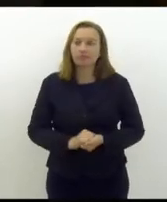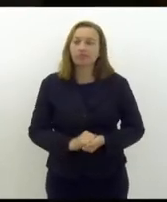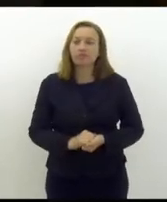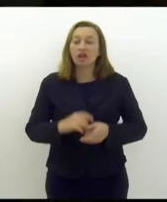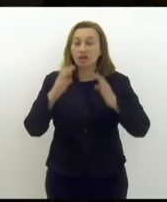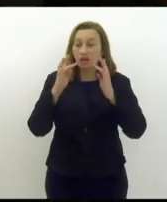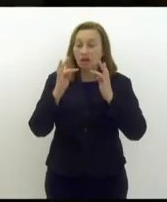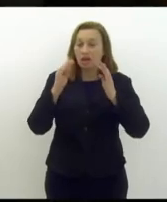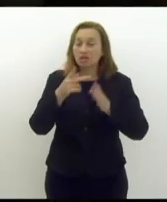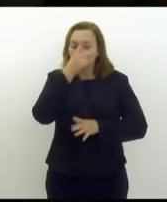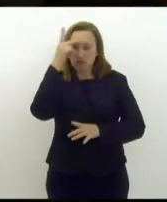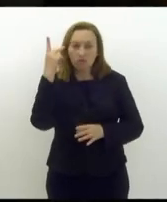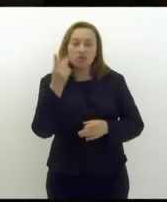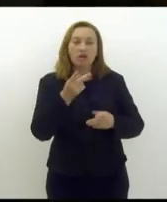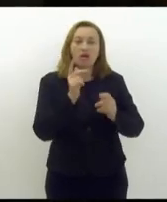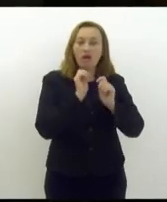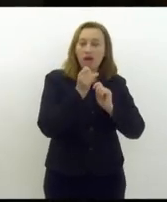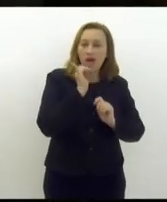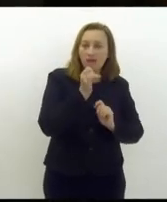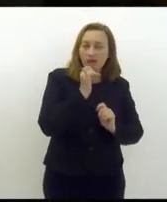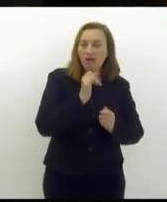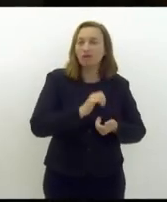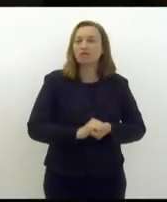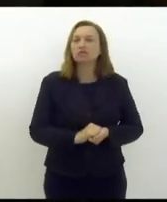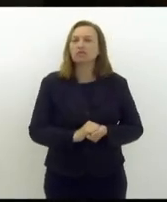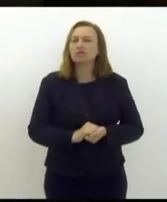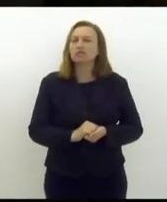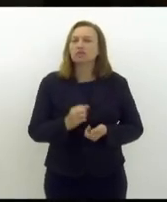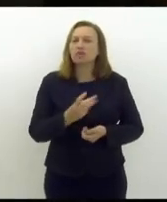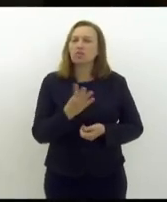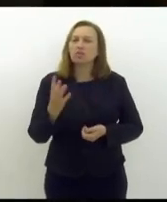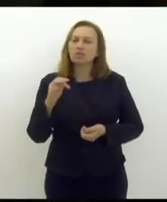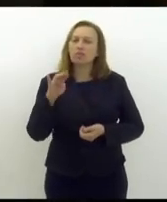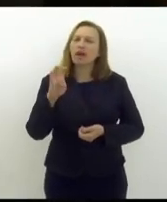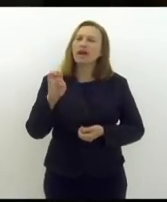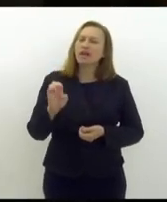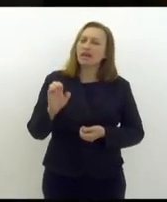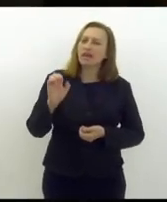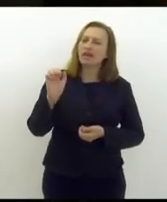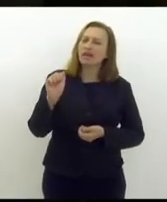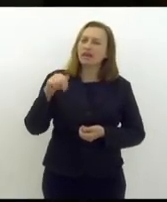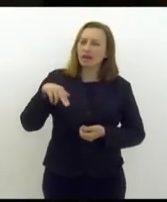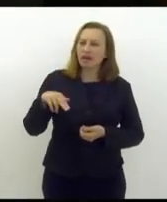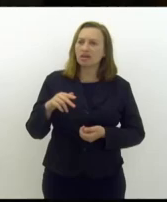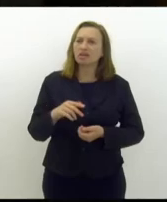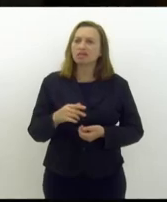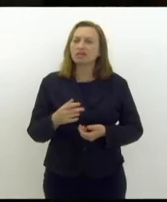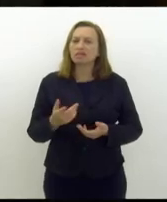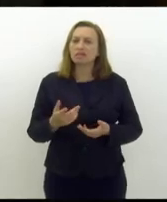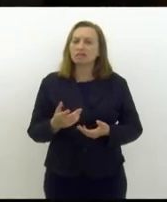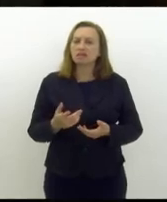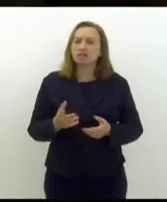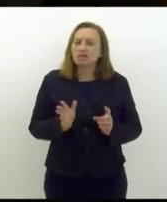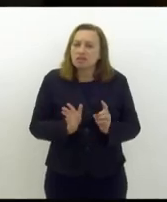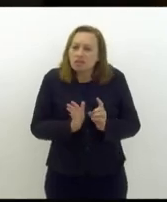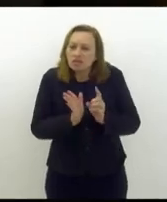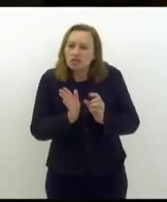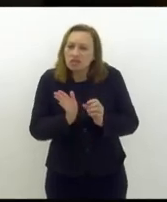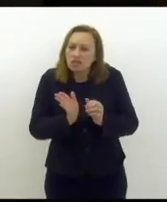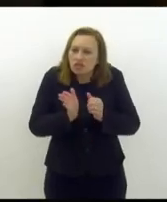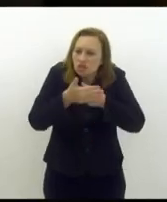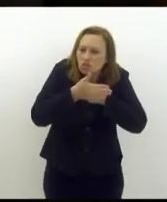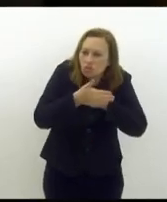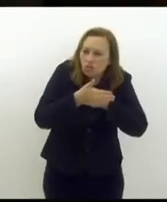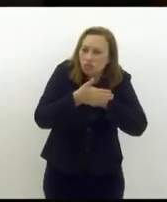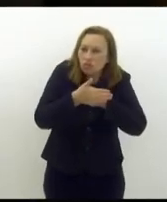testemunhas relataram que enquanto Brian vão estava tentando se abrigar e